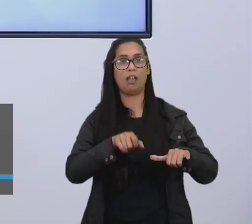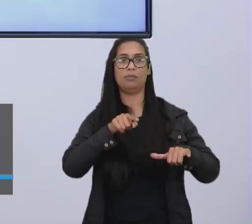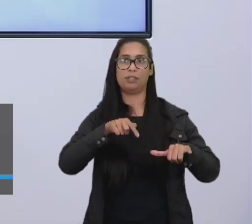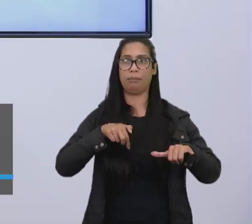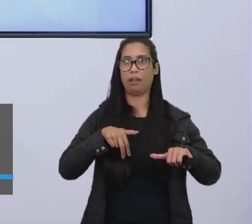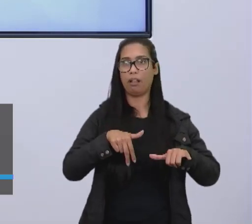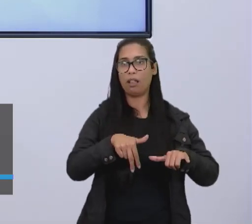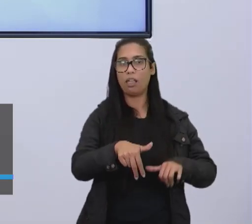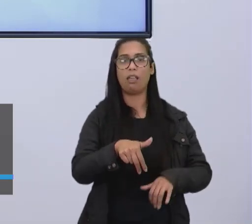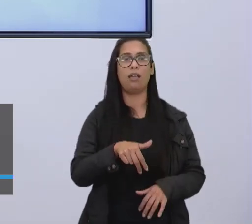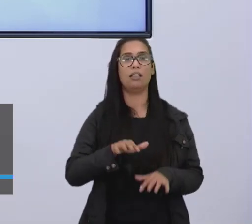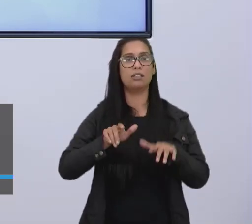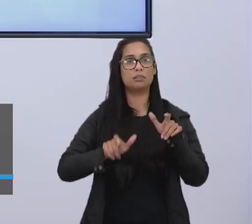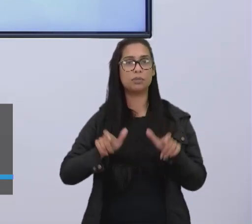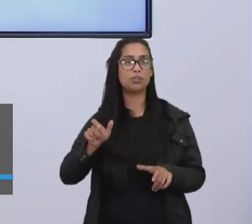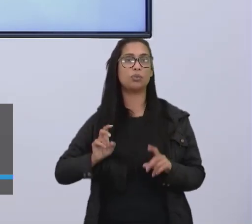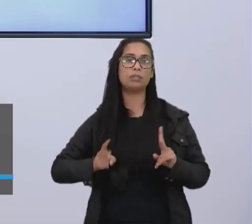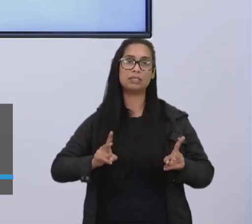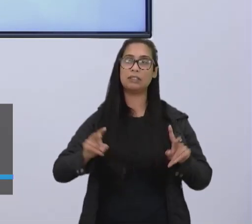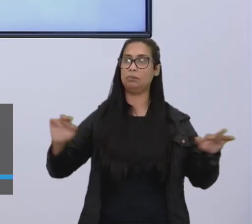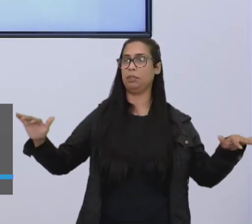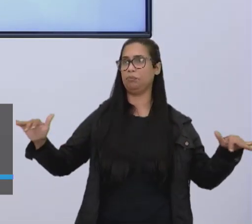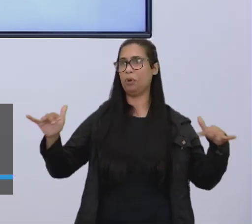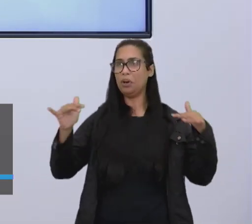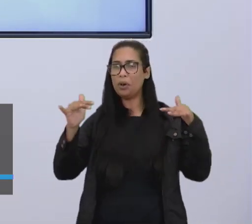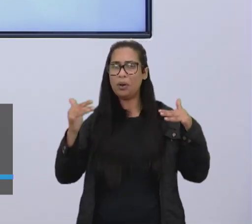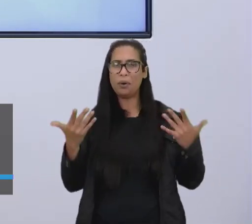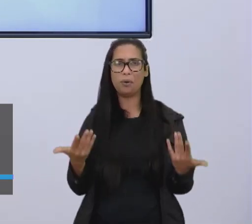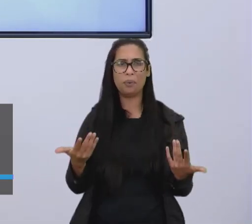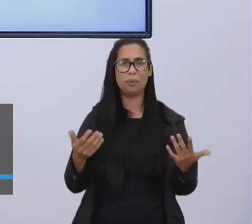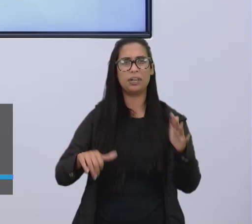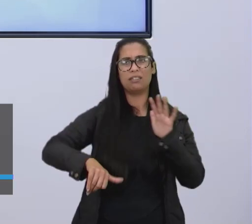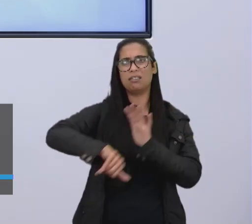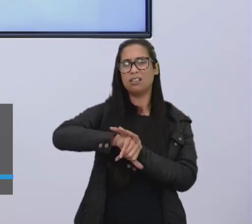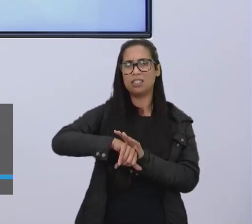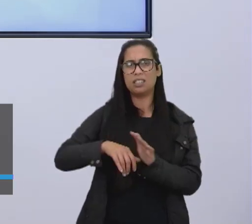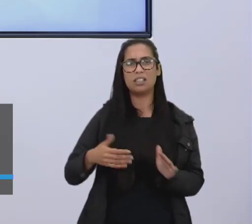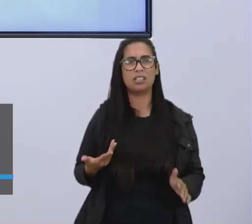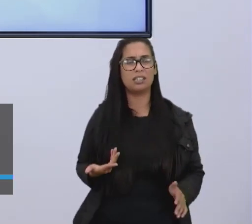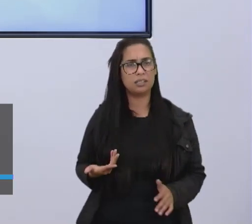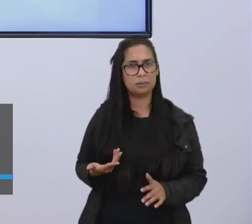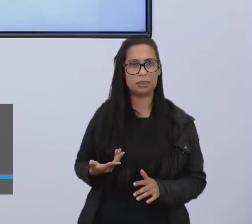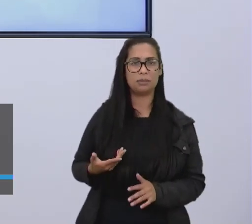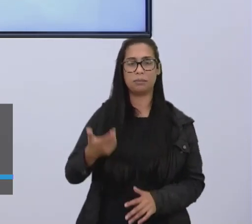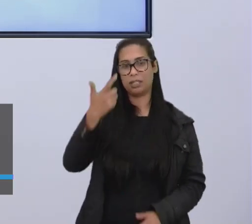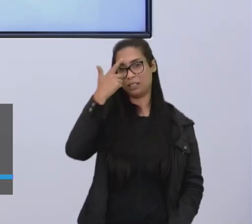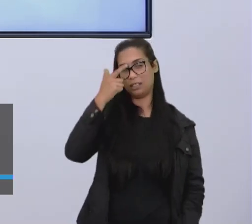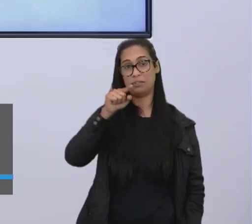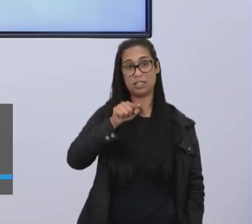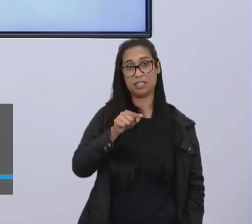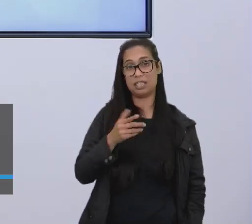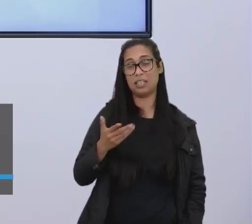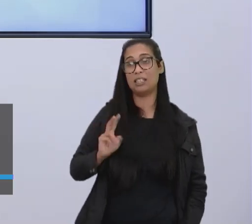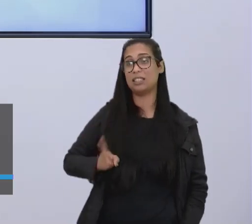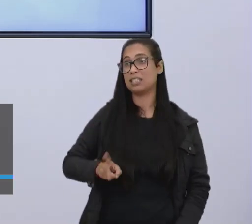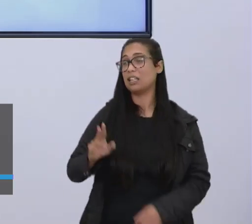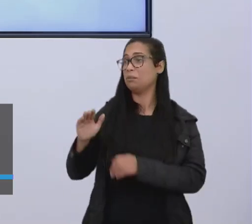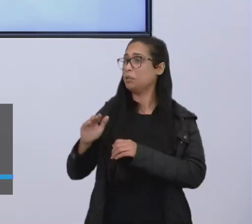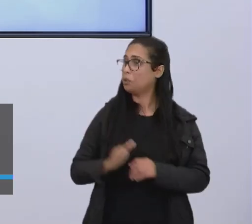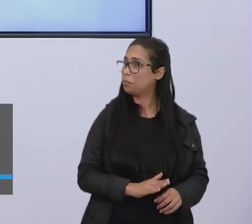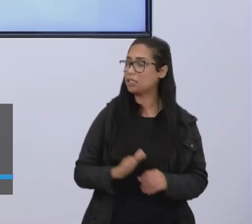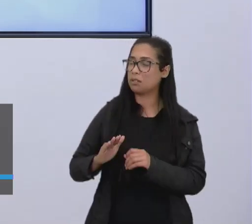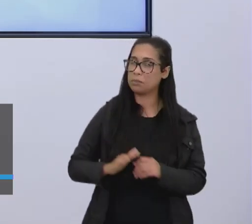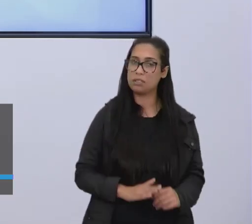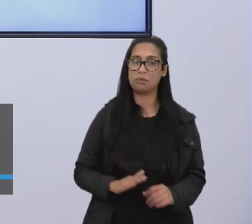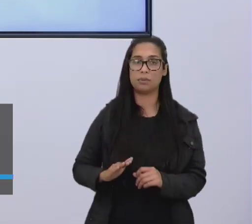estereótipo para a criminalidade, que você ser considerado uma pessoa inferior, que isso não é um